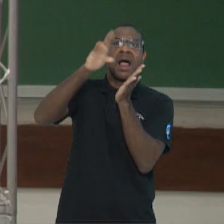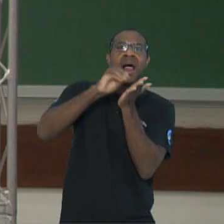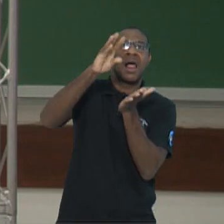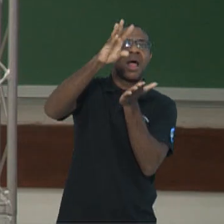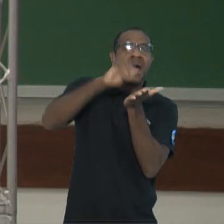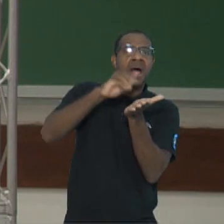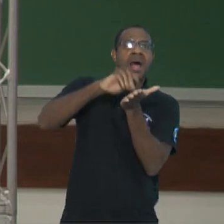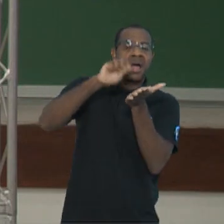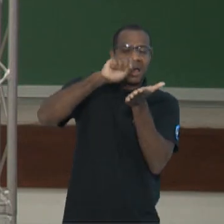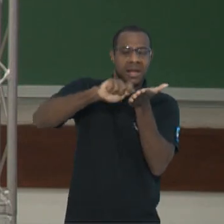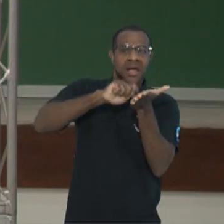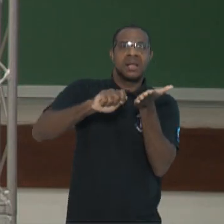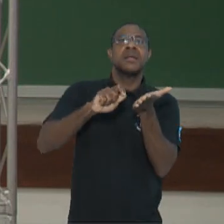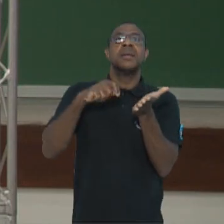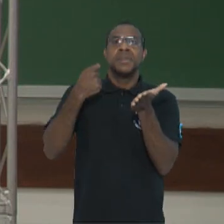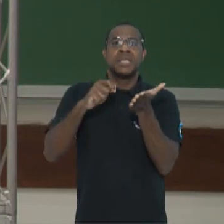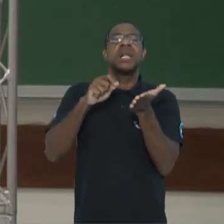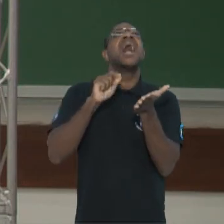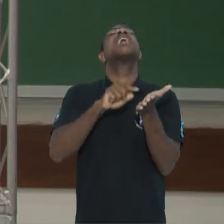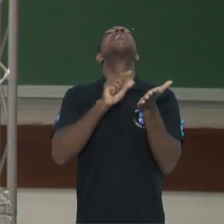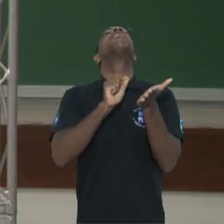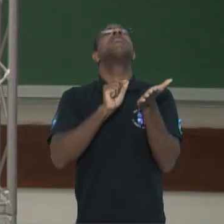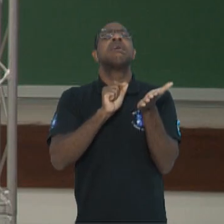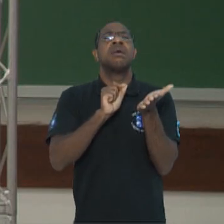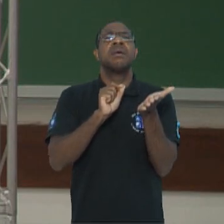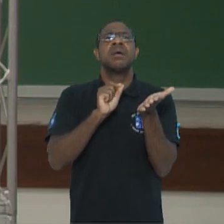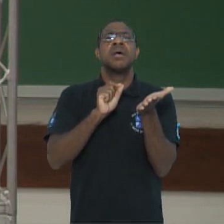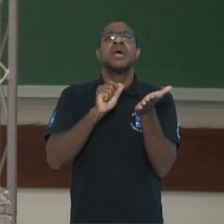que dizer de quem é tal citação.